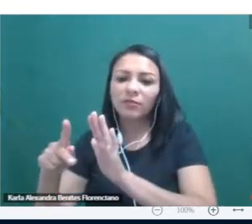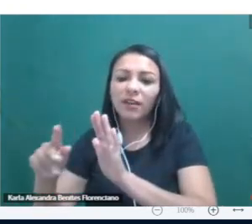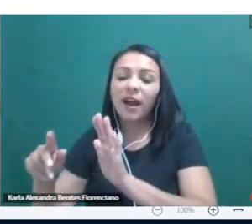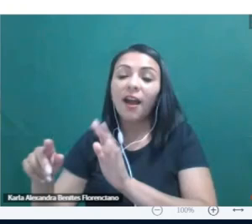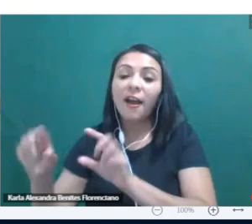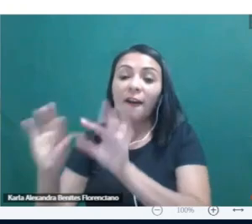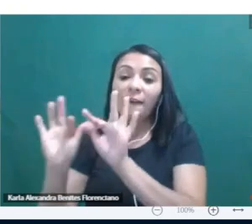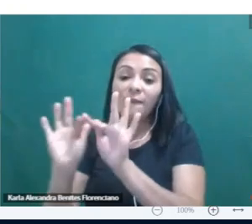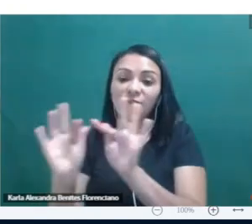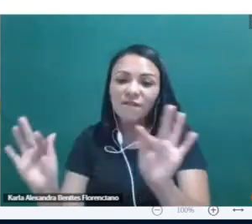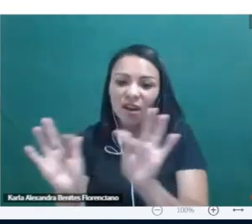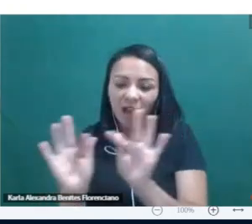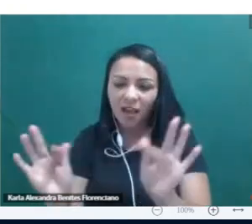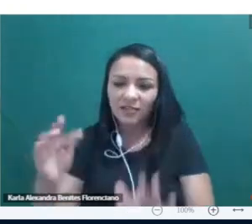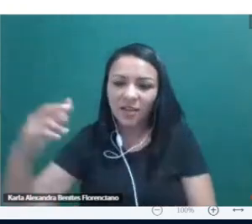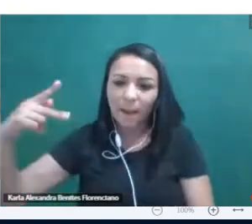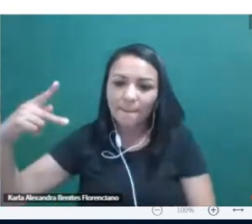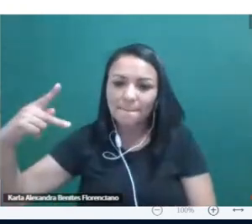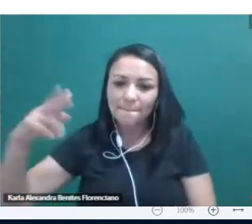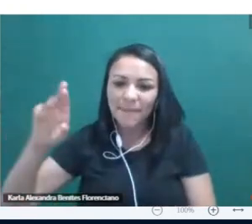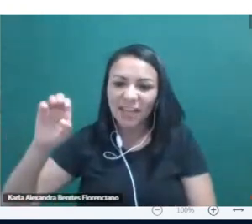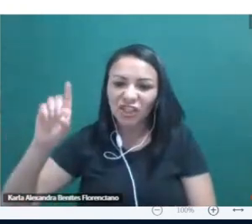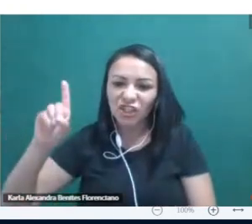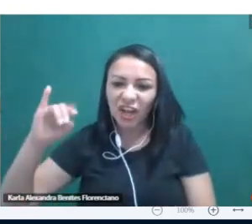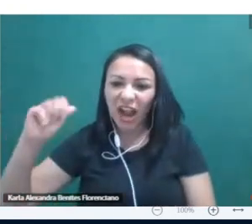Predicativo porque está no predicado.